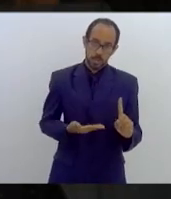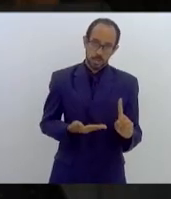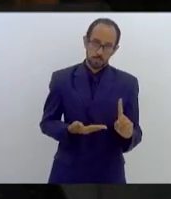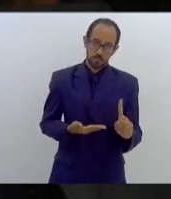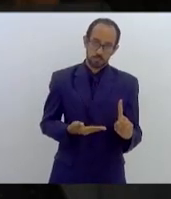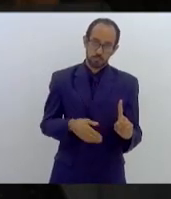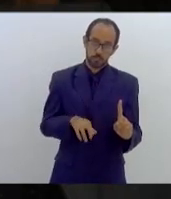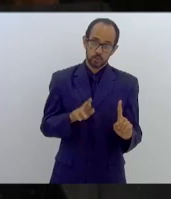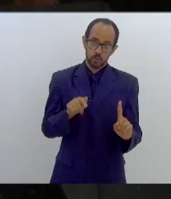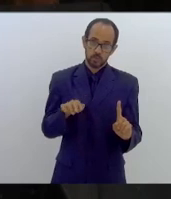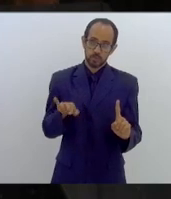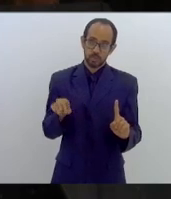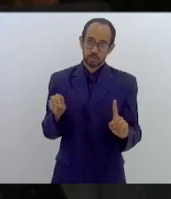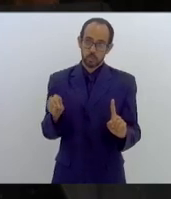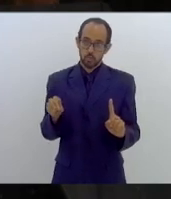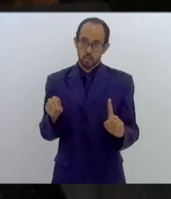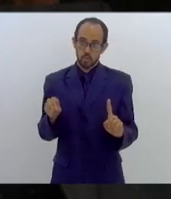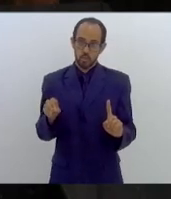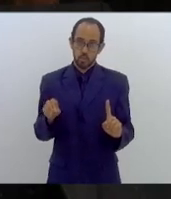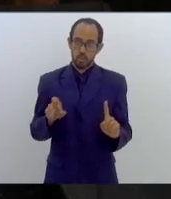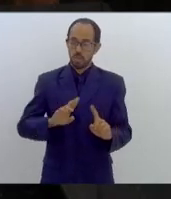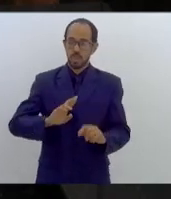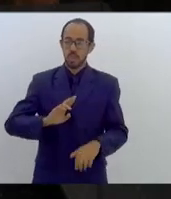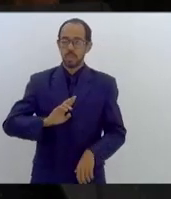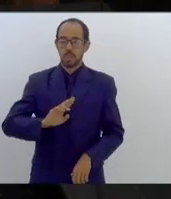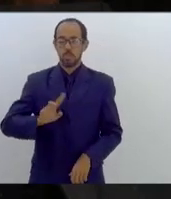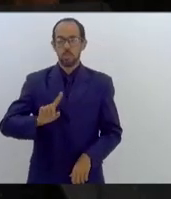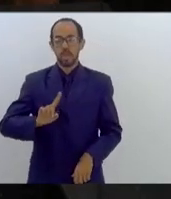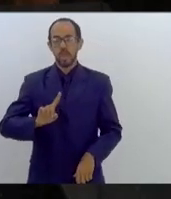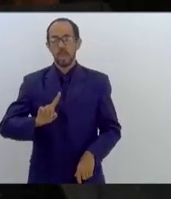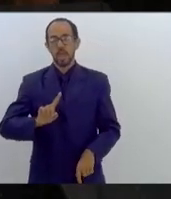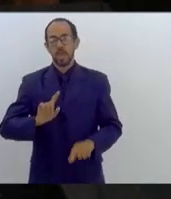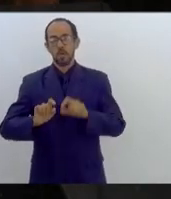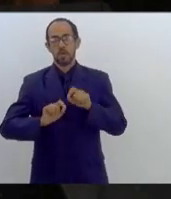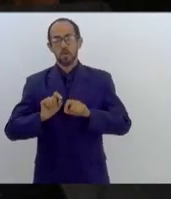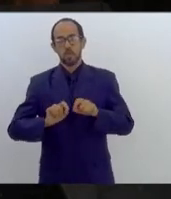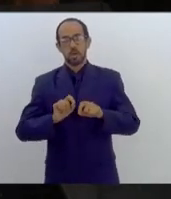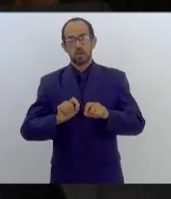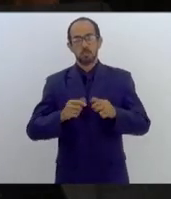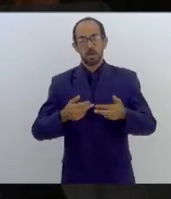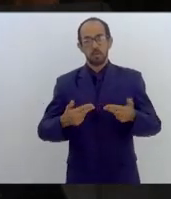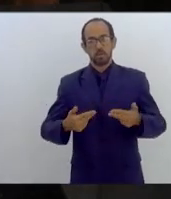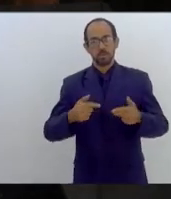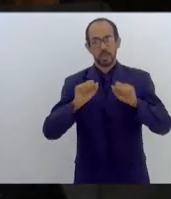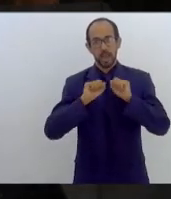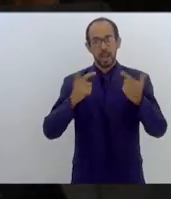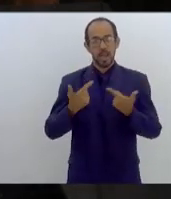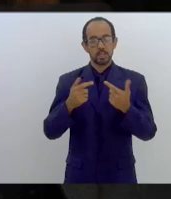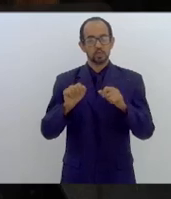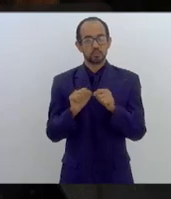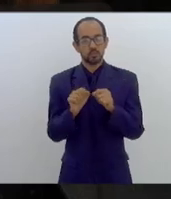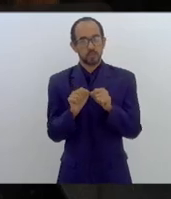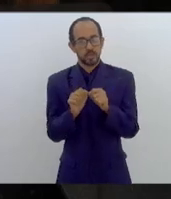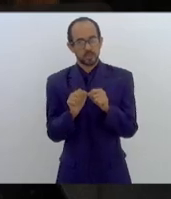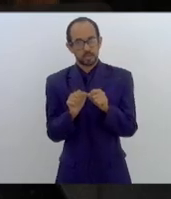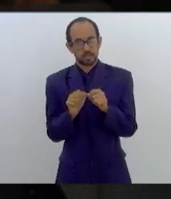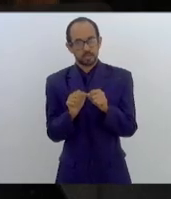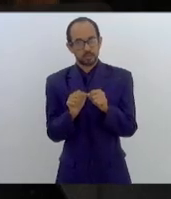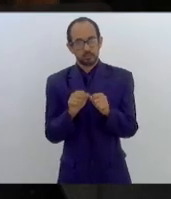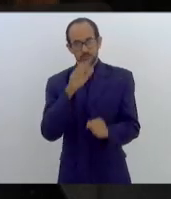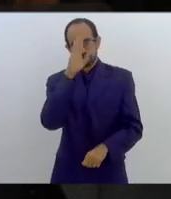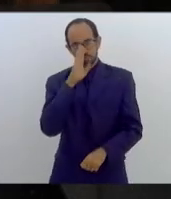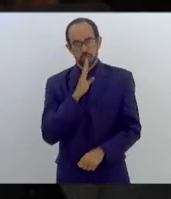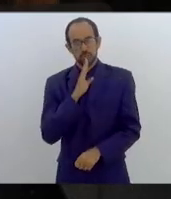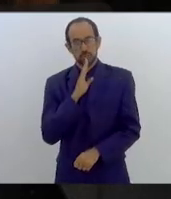o Rodrigo Lopes não é algo que a Assembleia faz de